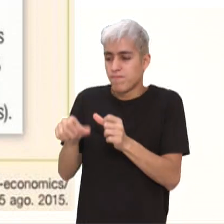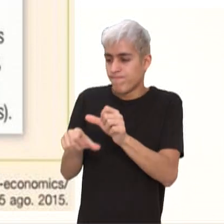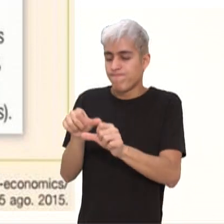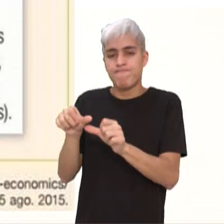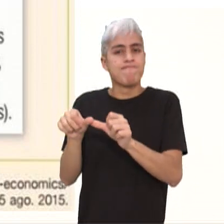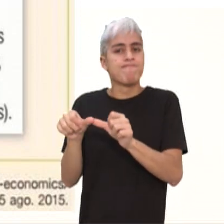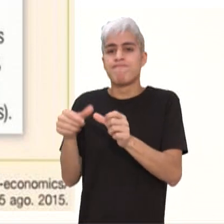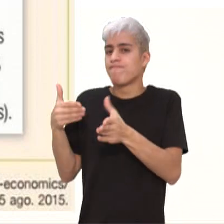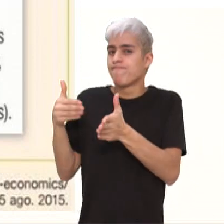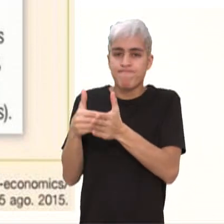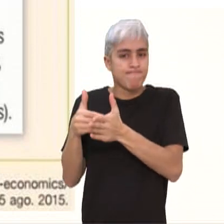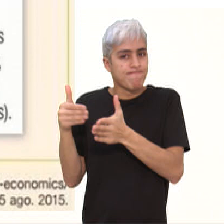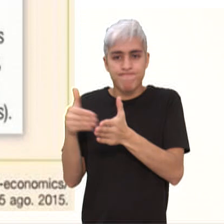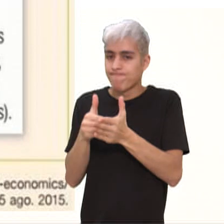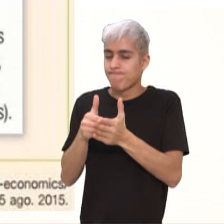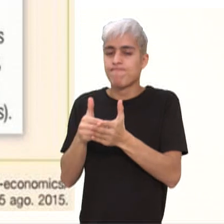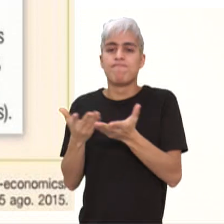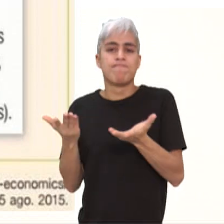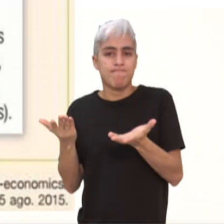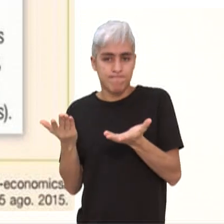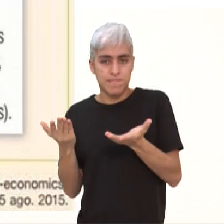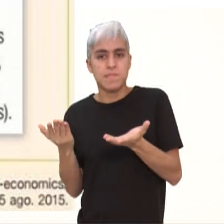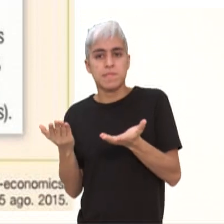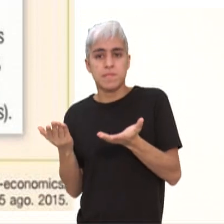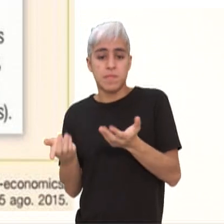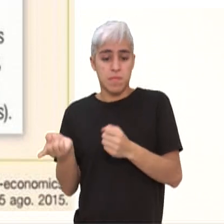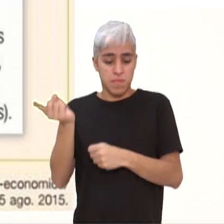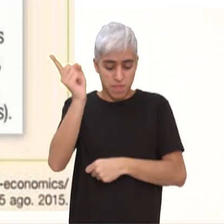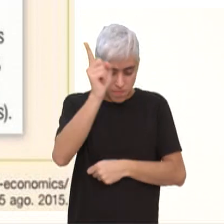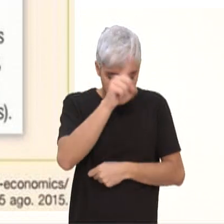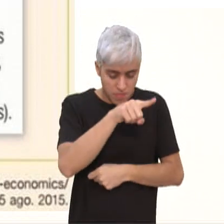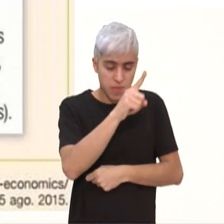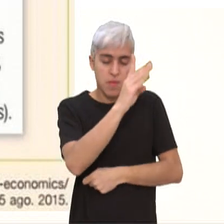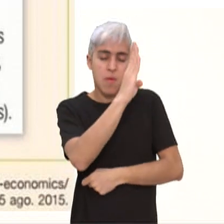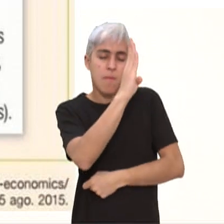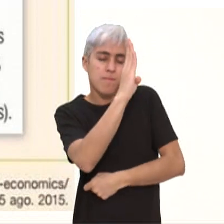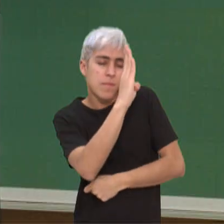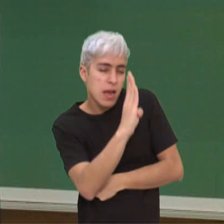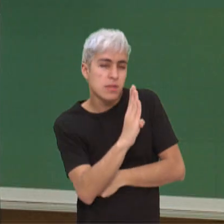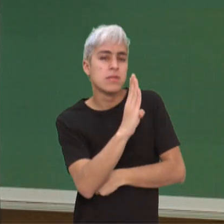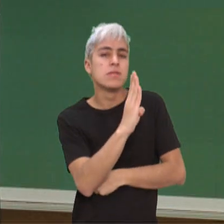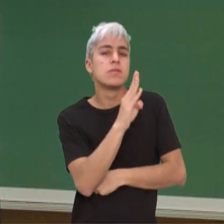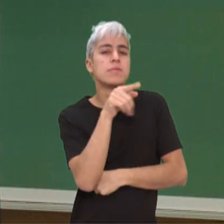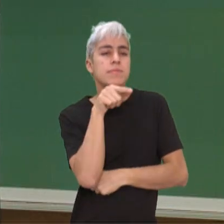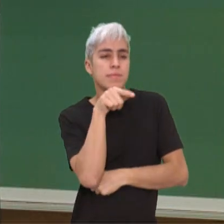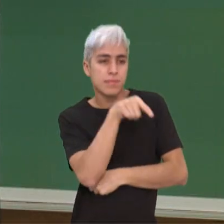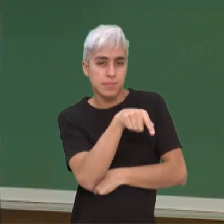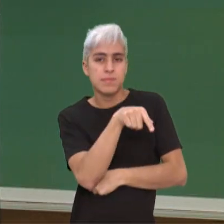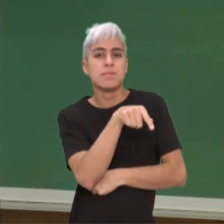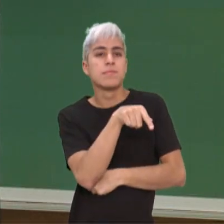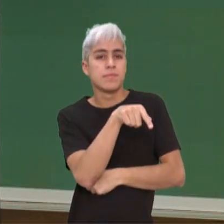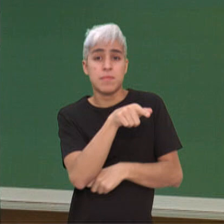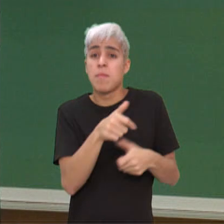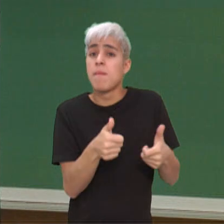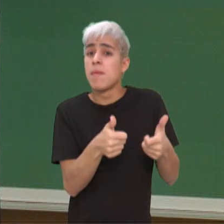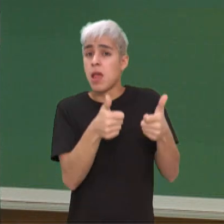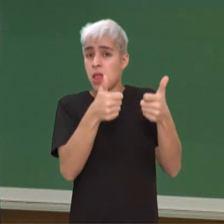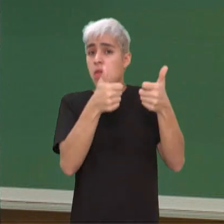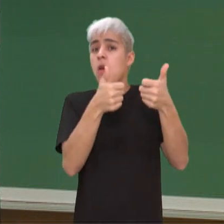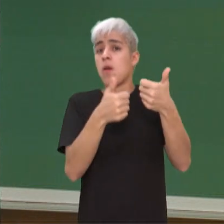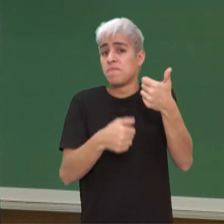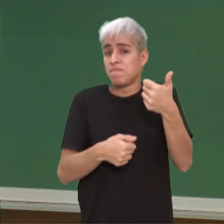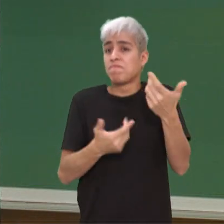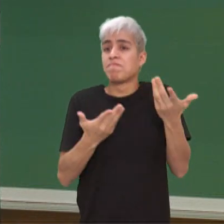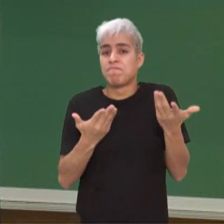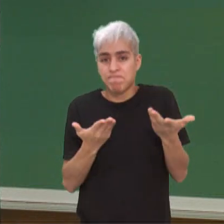renovável, né? Tão renovável assim, tá? O Brasil aparece em condições melhores e